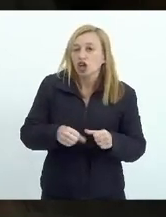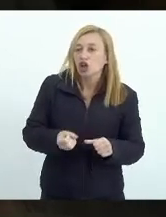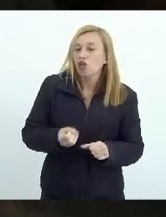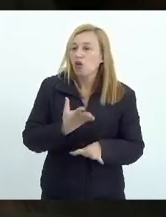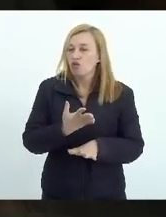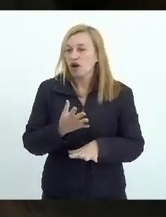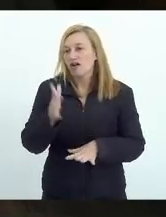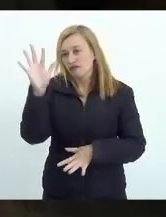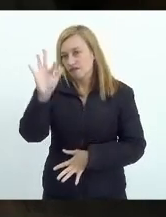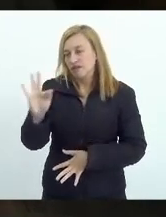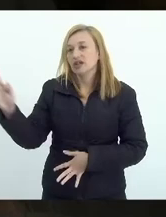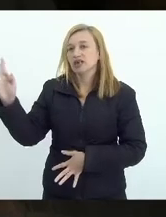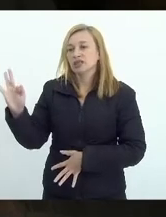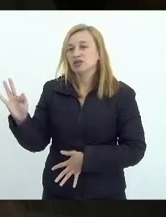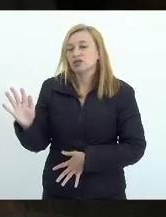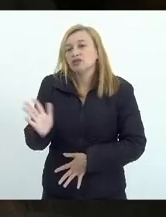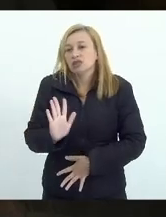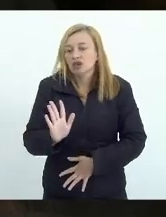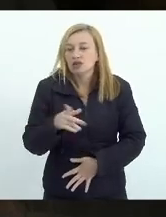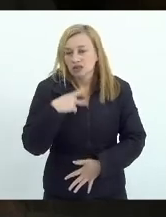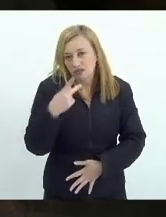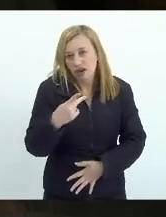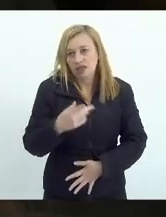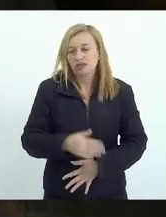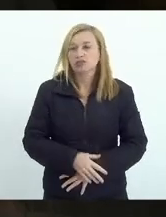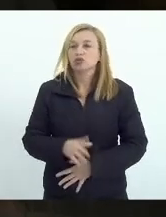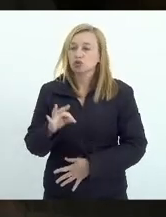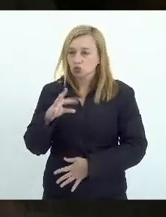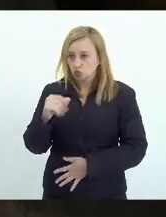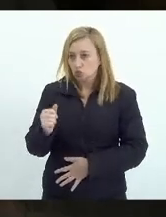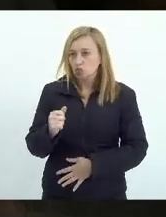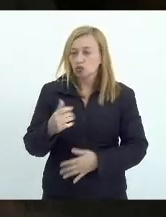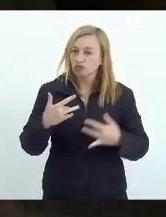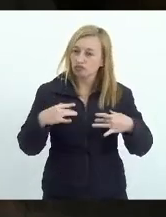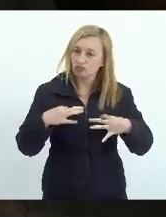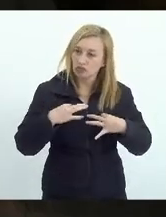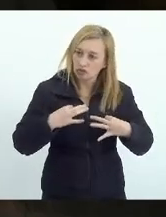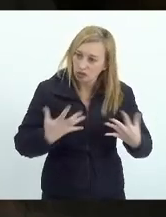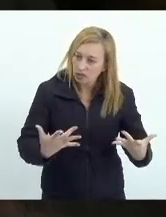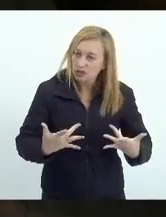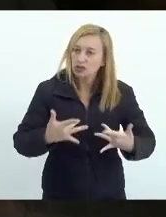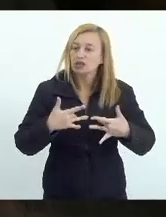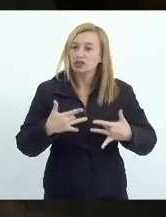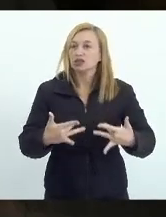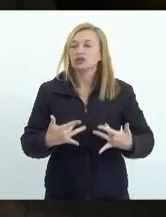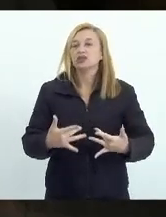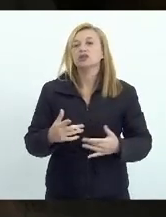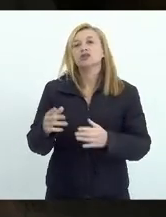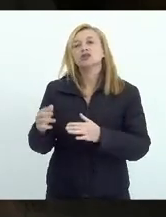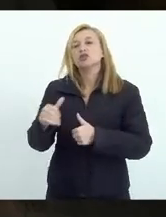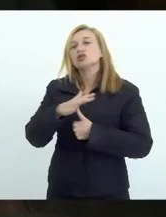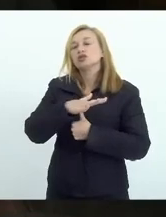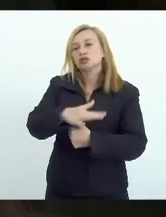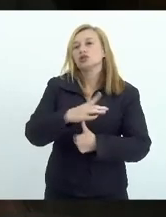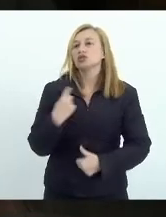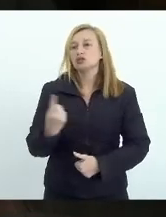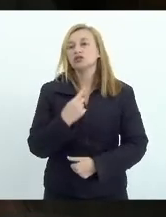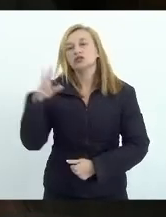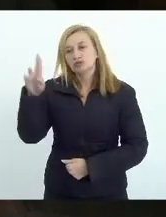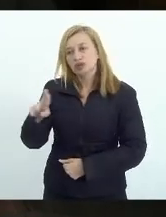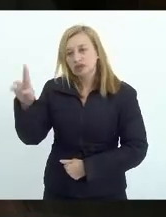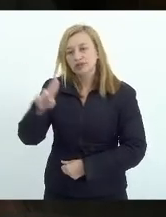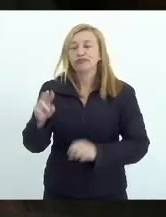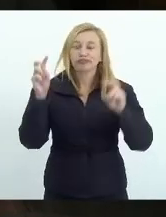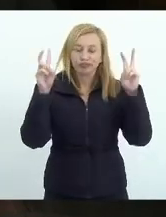reinventar a federação. Então, aqui eu queria fazer essa manifestação, sobretudo me solidarizando com os reitores das nossas universidades, notadamente, nesse